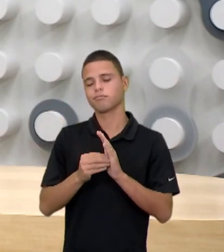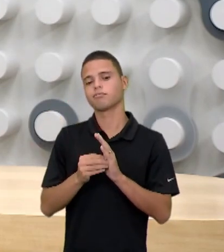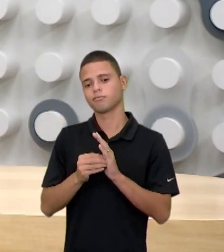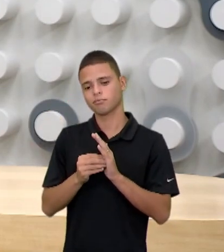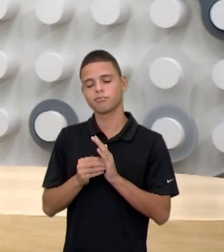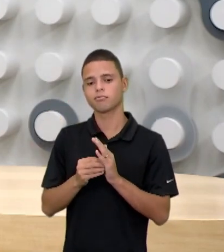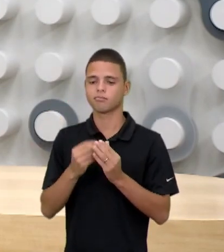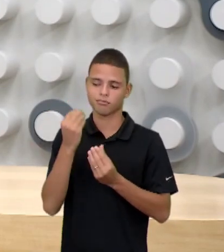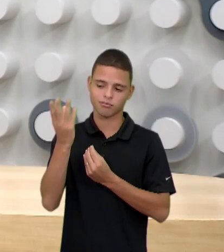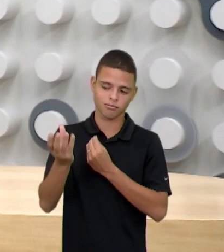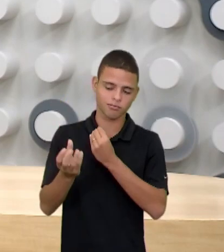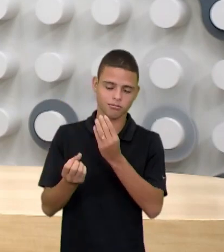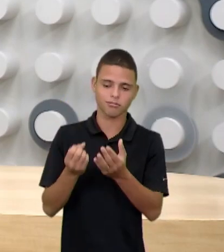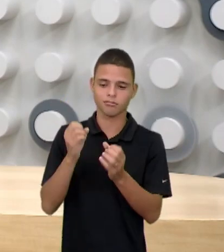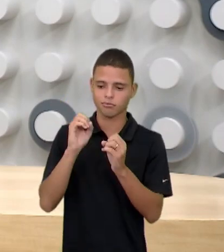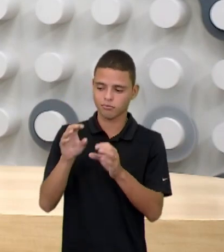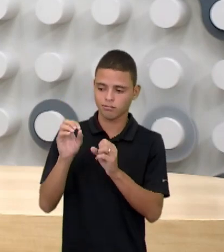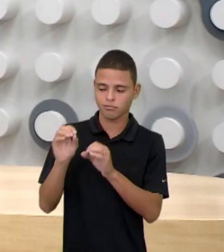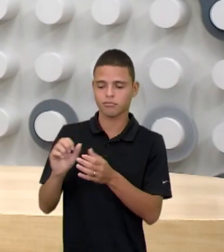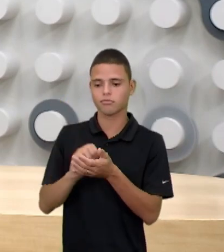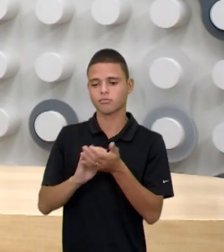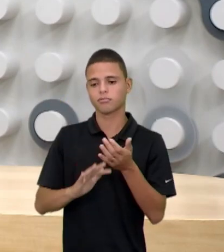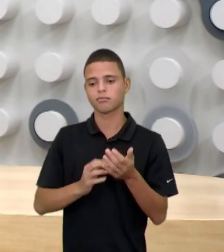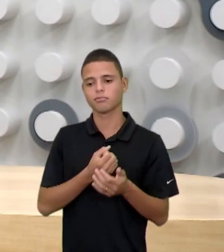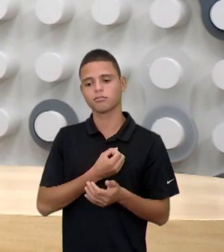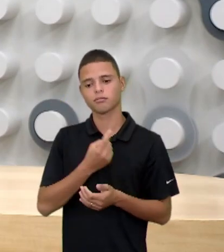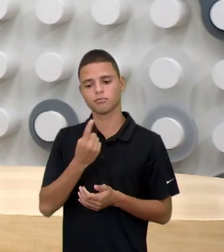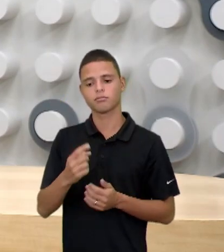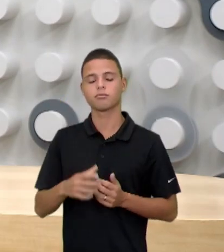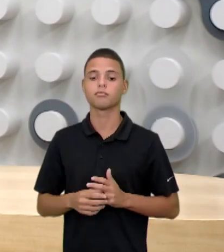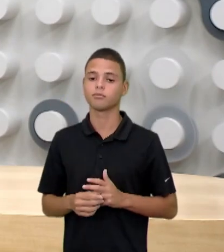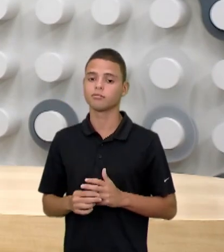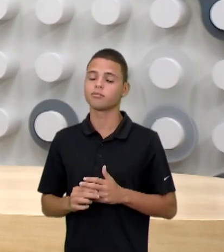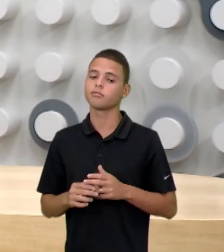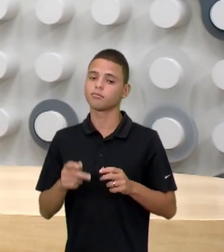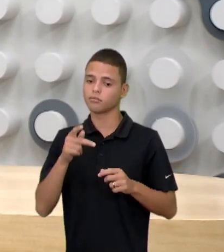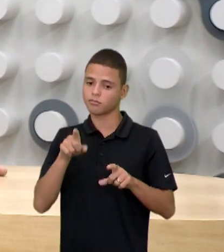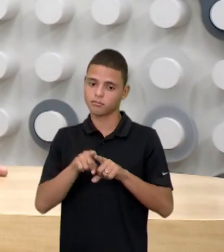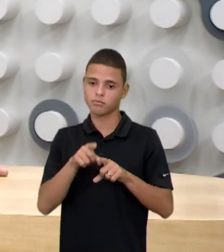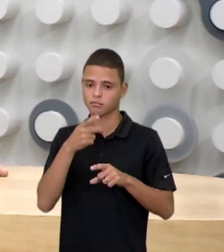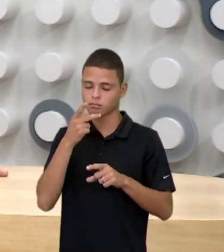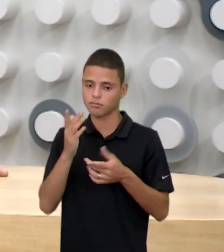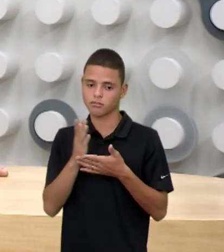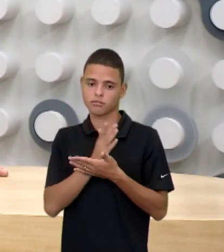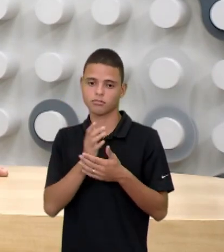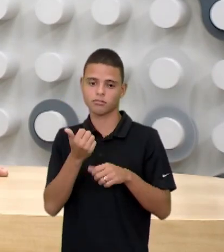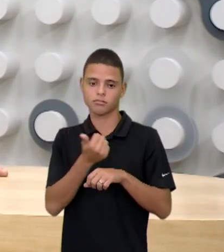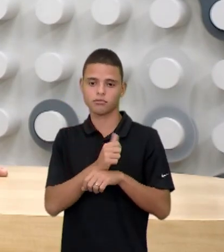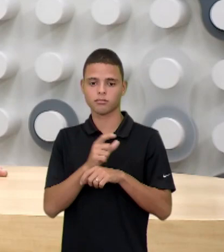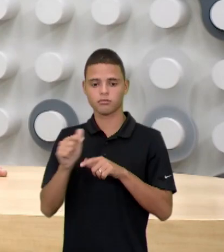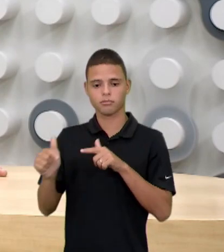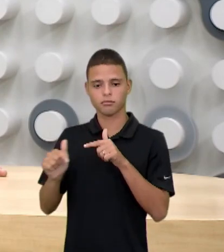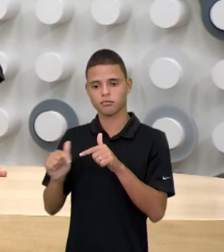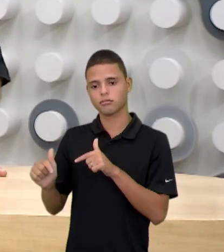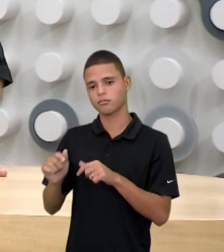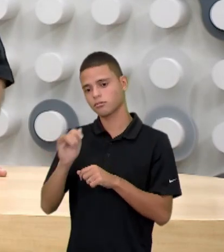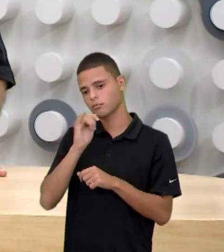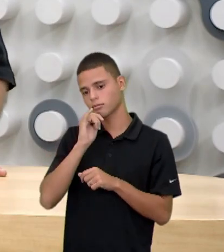passado para vocês nessa atividade 1, né, até falando aí de profissões que trabalham com isso, né, a questão aí